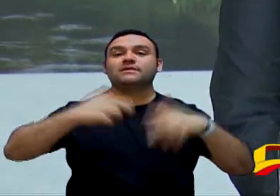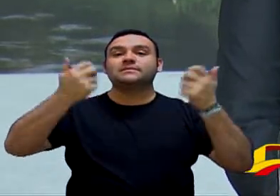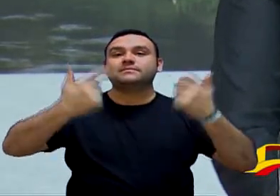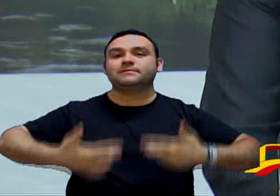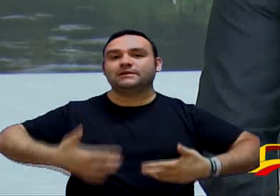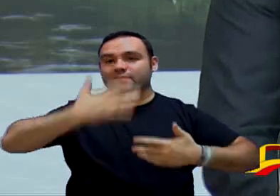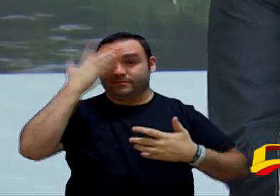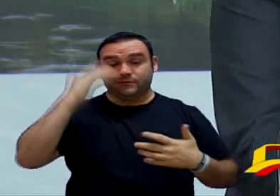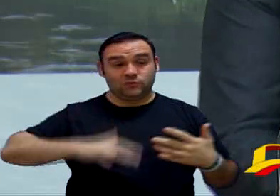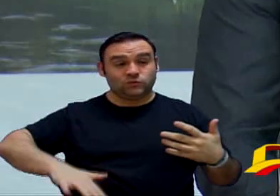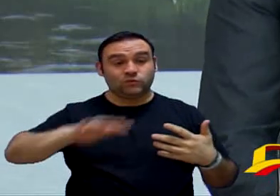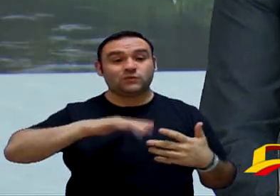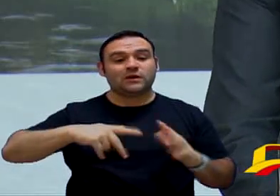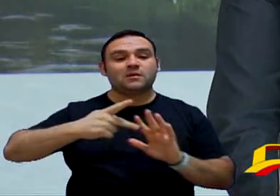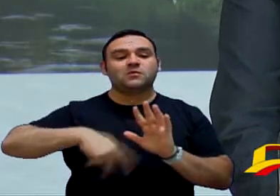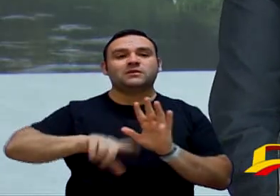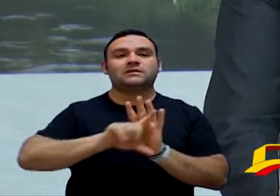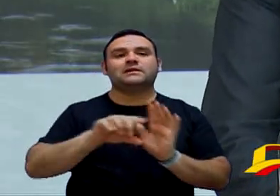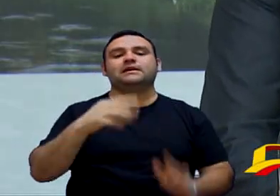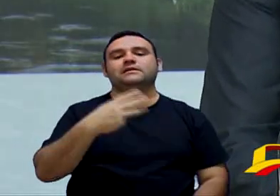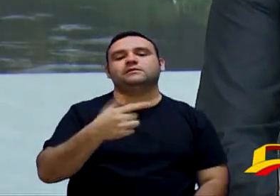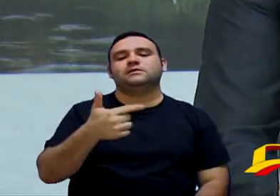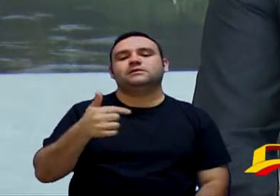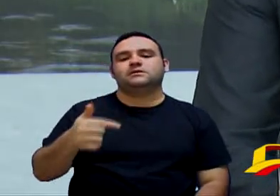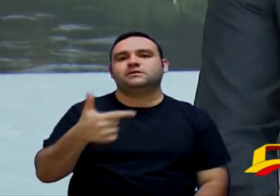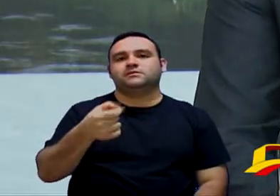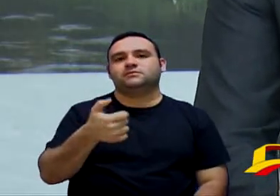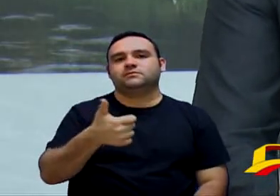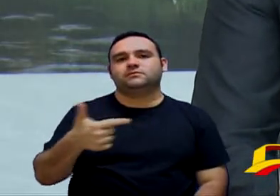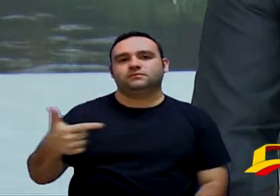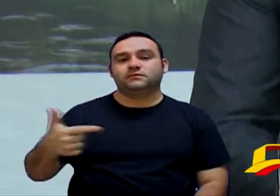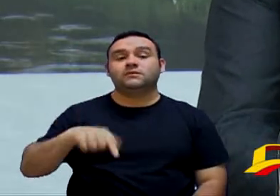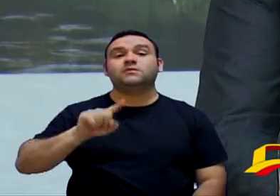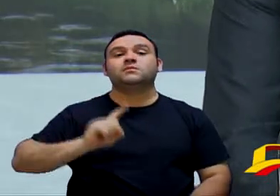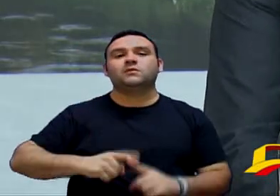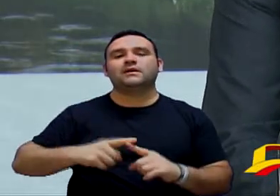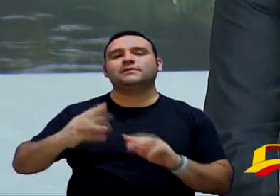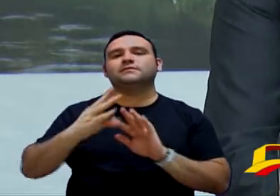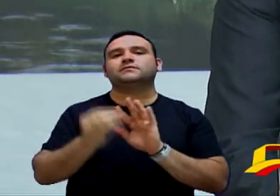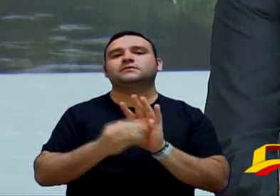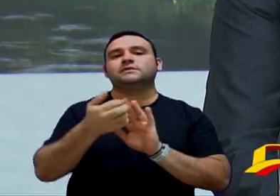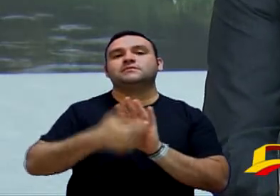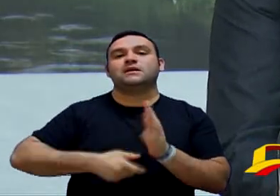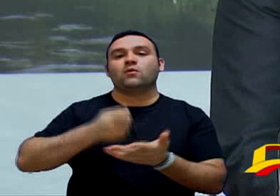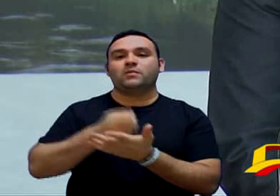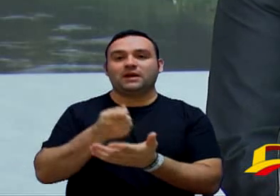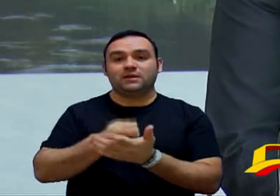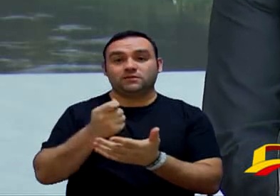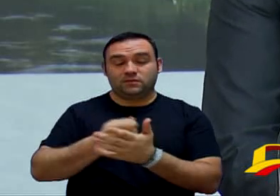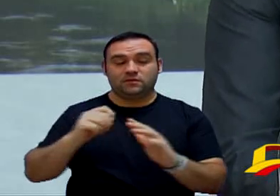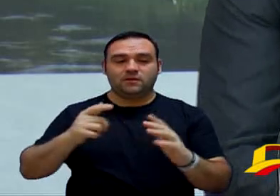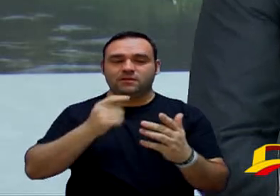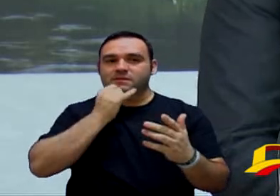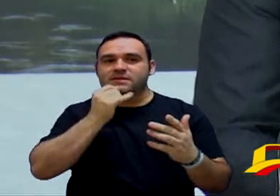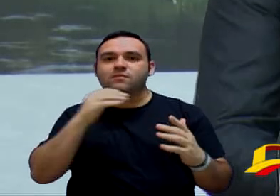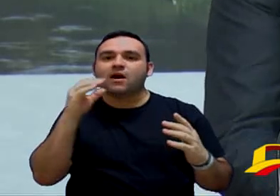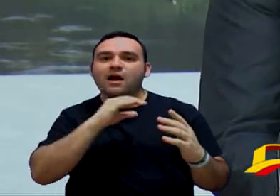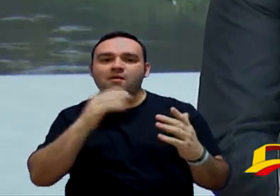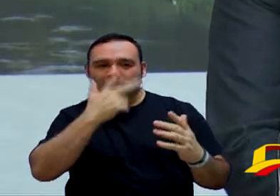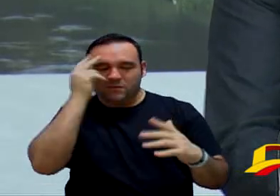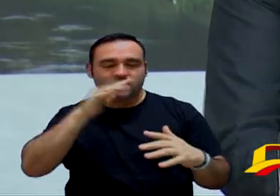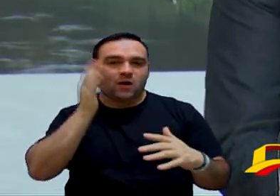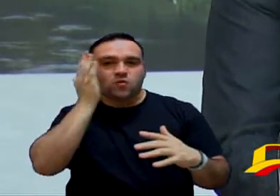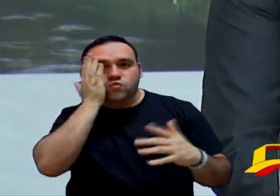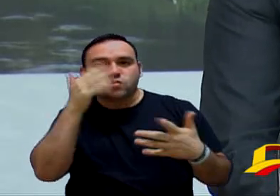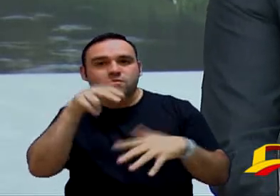para a população que é o projeto de lei 327 2022 que dispõe sobre a obrigatoriedade dos abrigos emergenciais Albergue